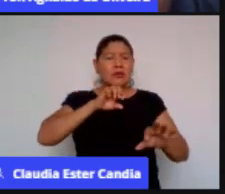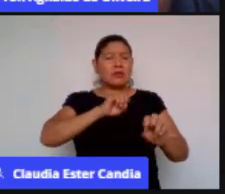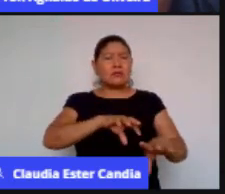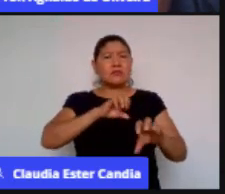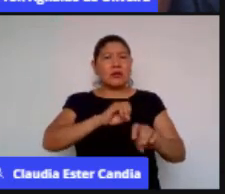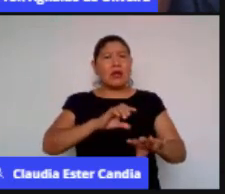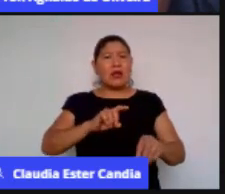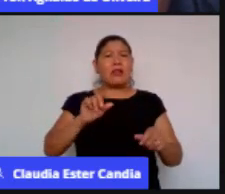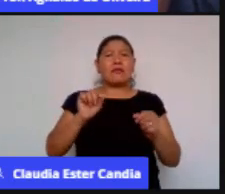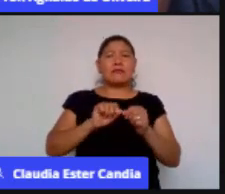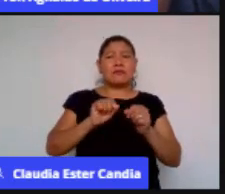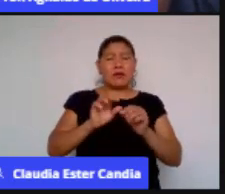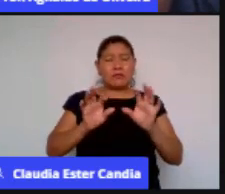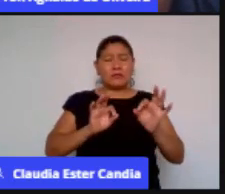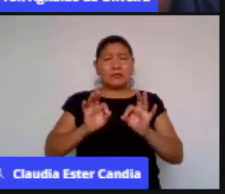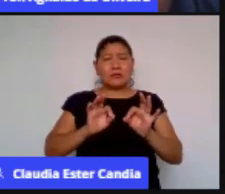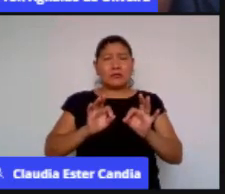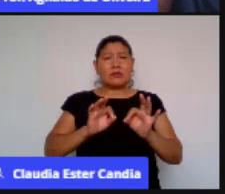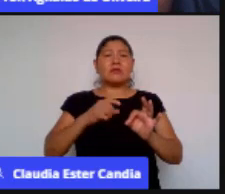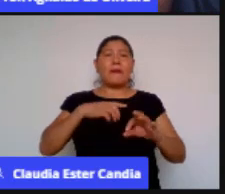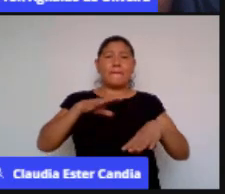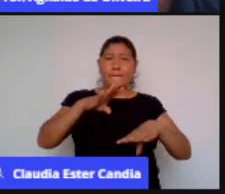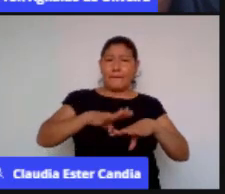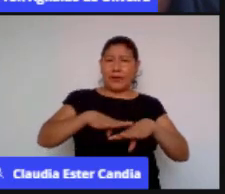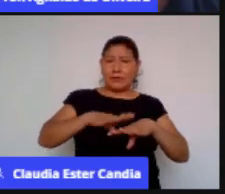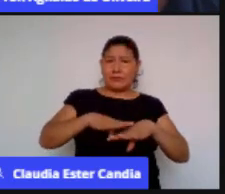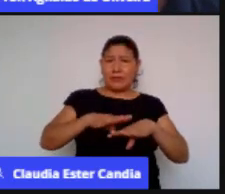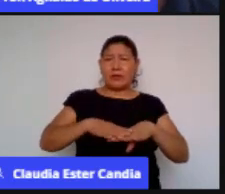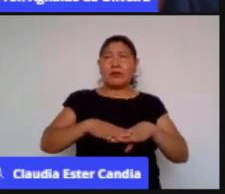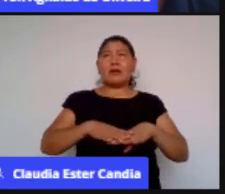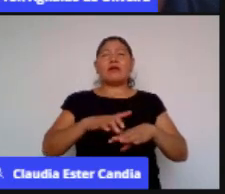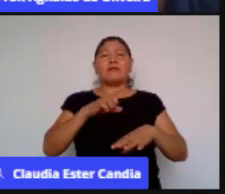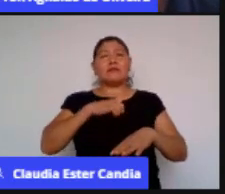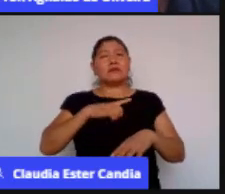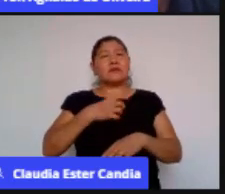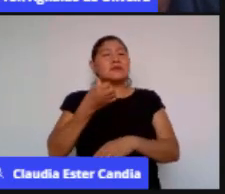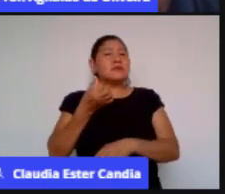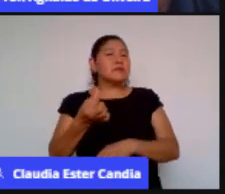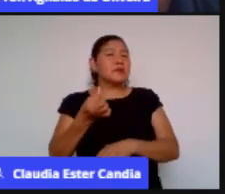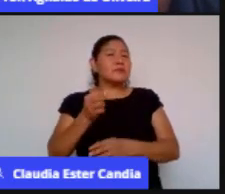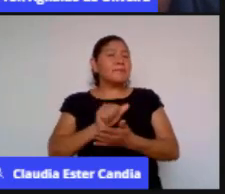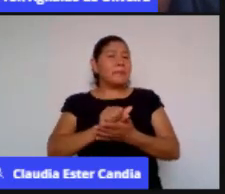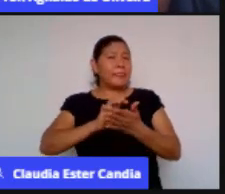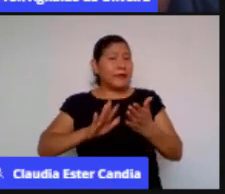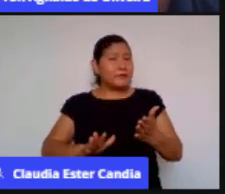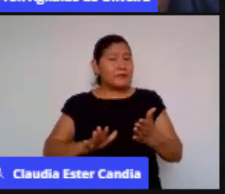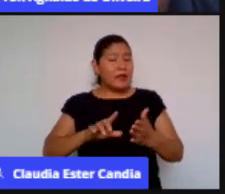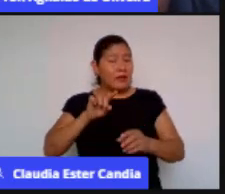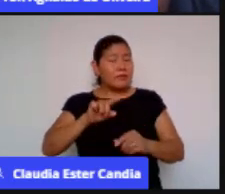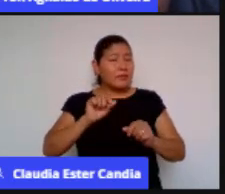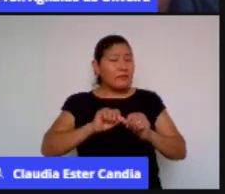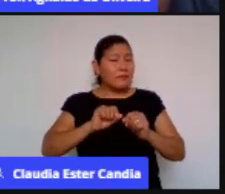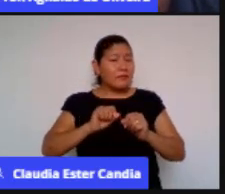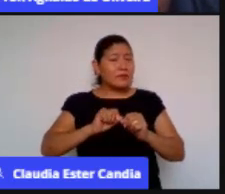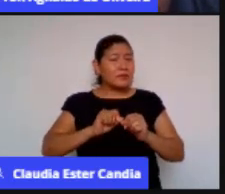composto por, no caso nosso de matemática, acho que 6 atividades, mais ou menos, para você desenvolver